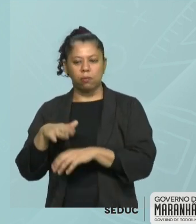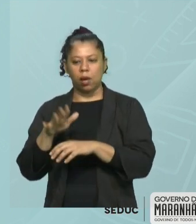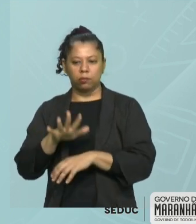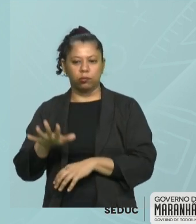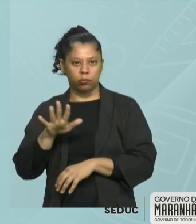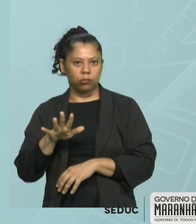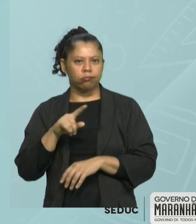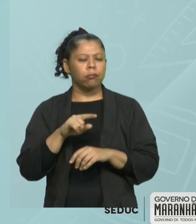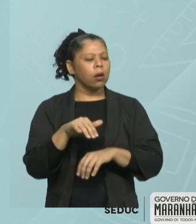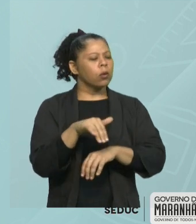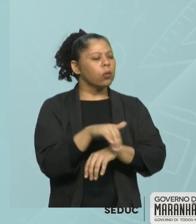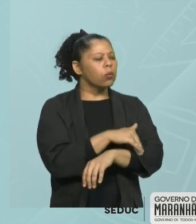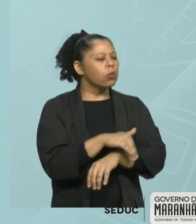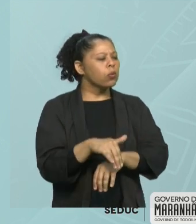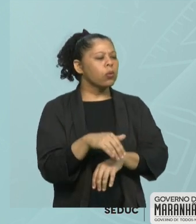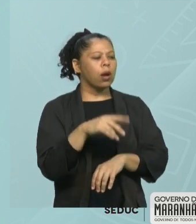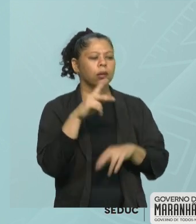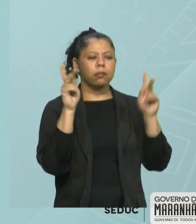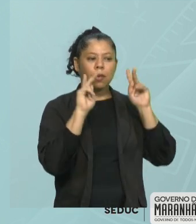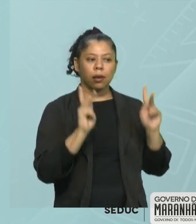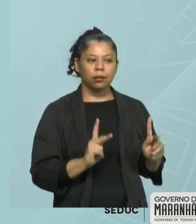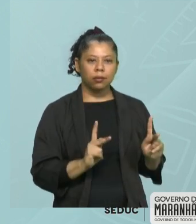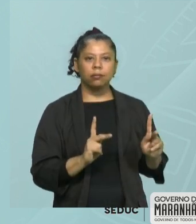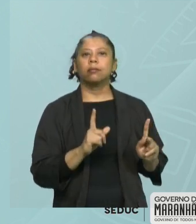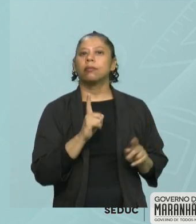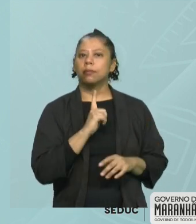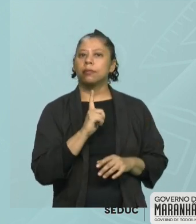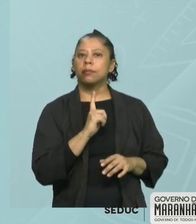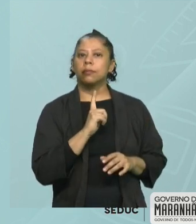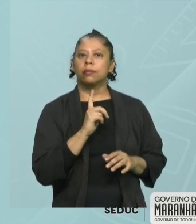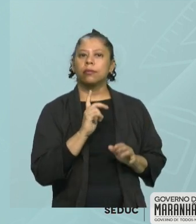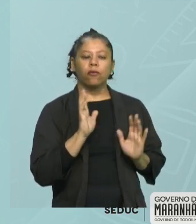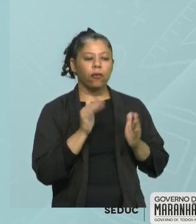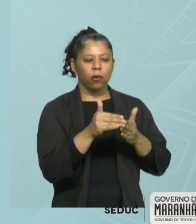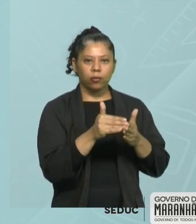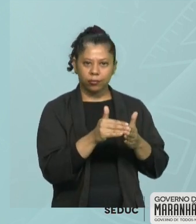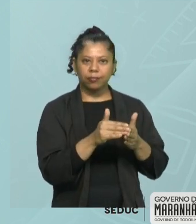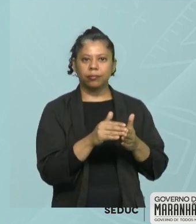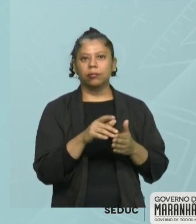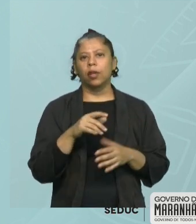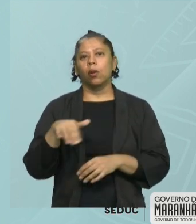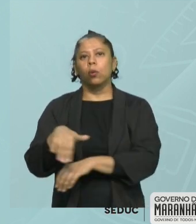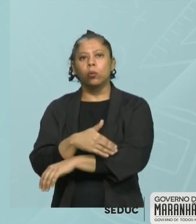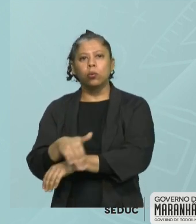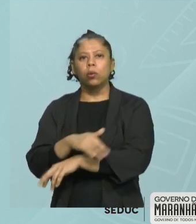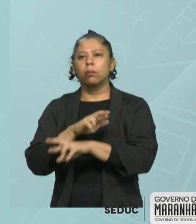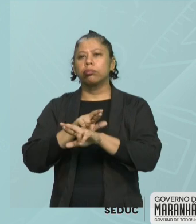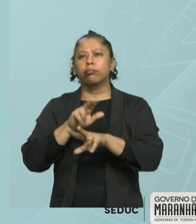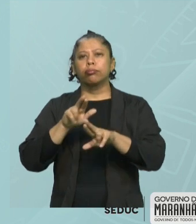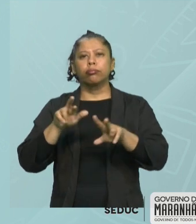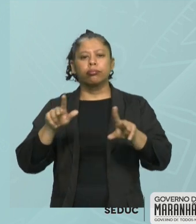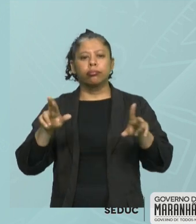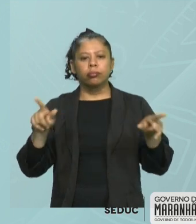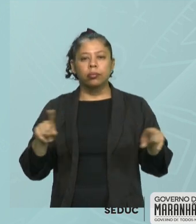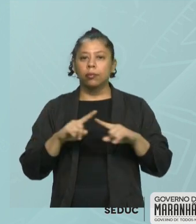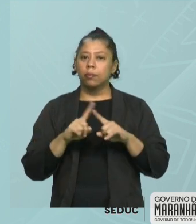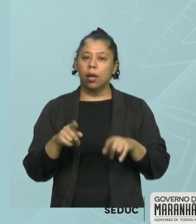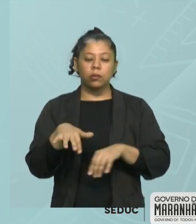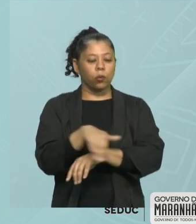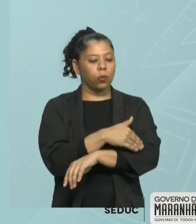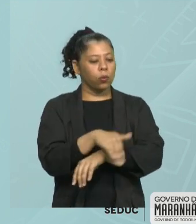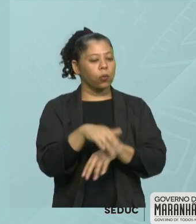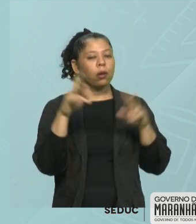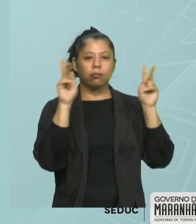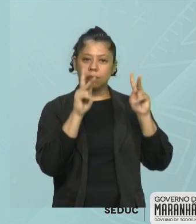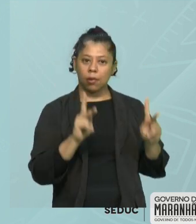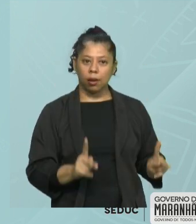especificando um ser de uma espécie. Existem muitas ruas, mas quando eu digo rua da paz, eu estou apenas me